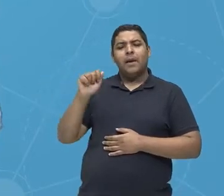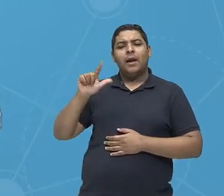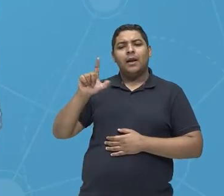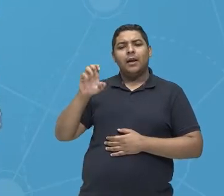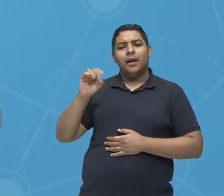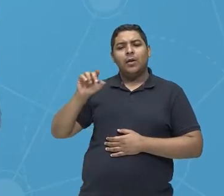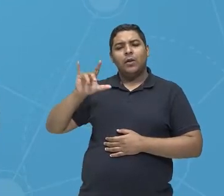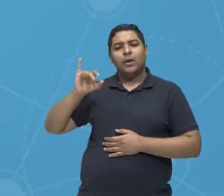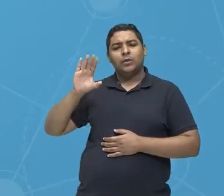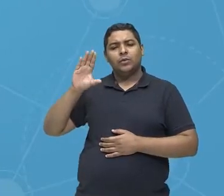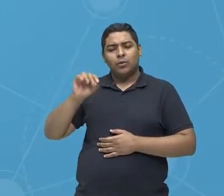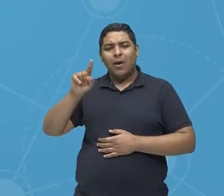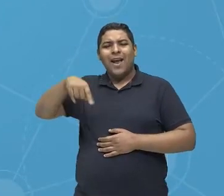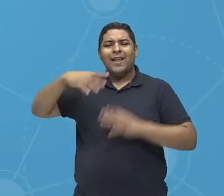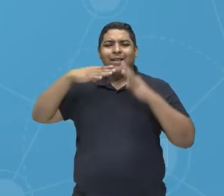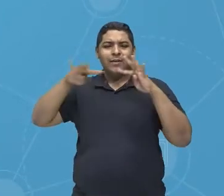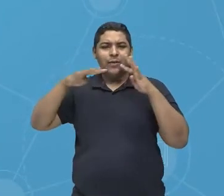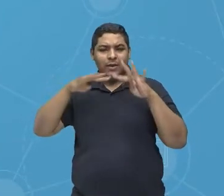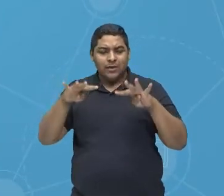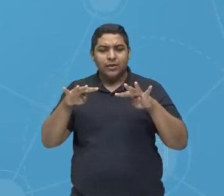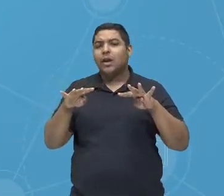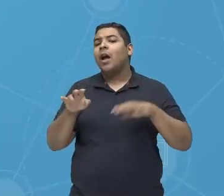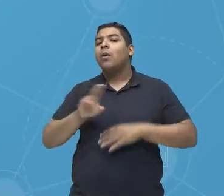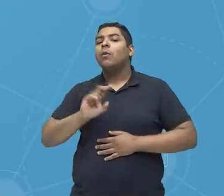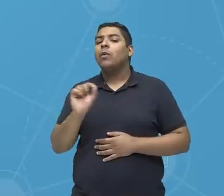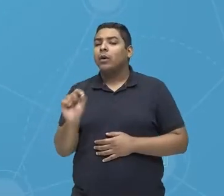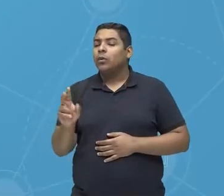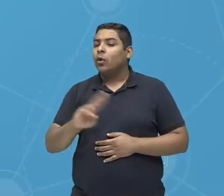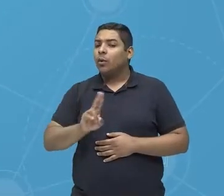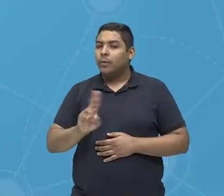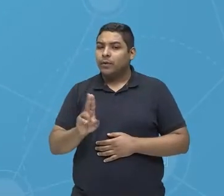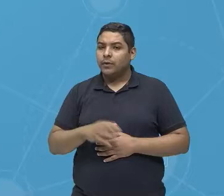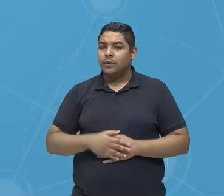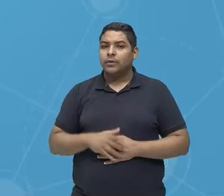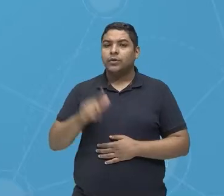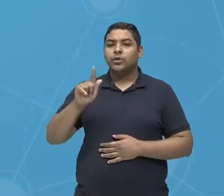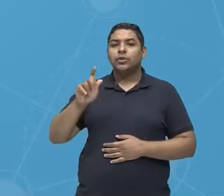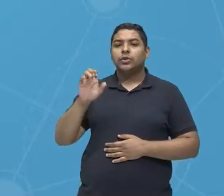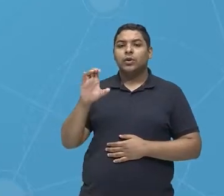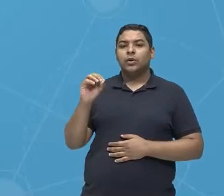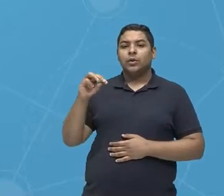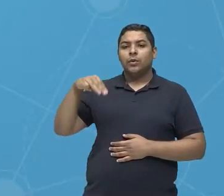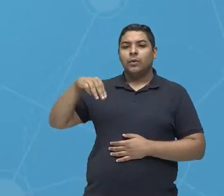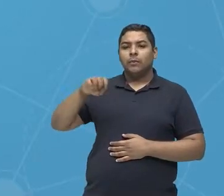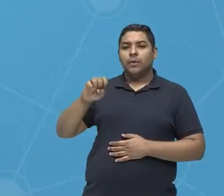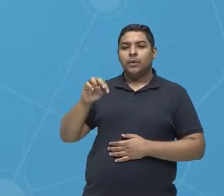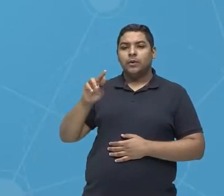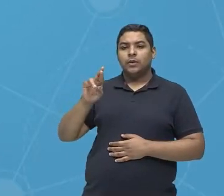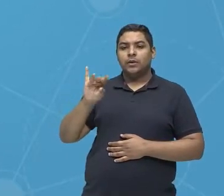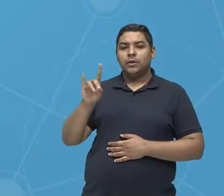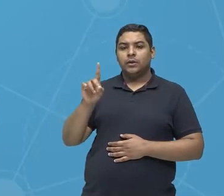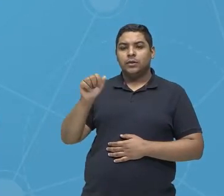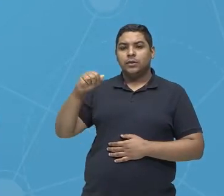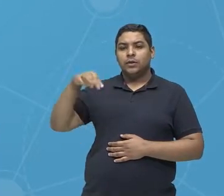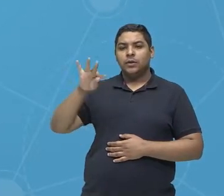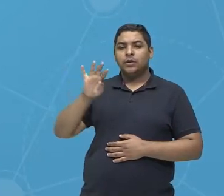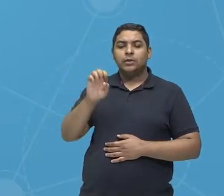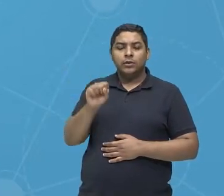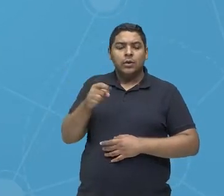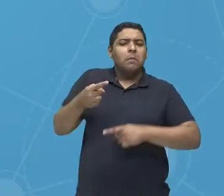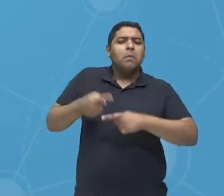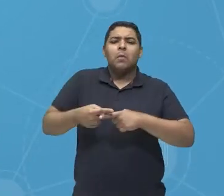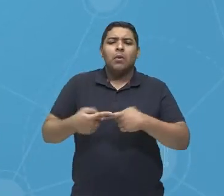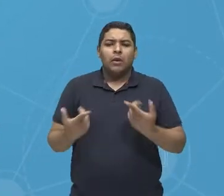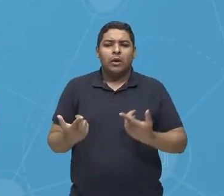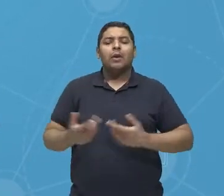pinturas naturalistas, aqui nós vamos chamar de pinturas, vamos dizer, geometrizantes ou esquematizadas. Porque o homem